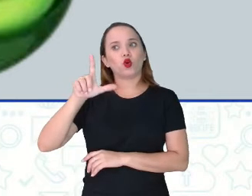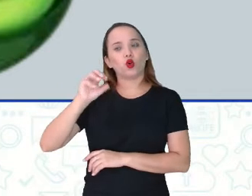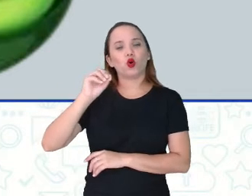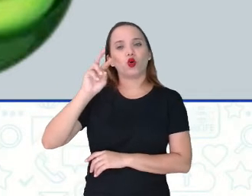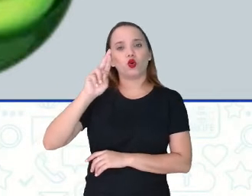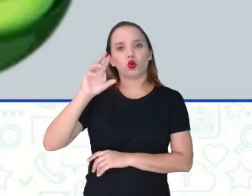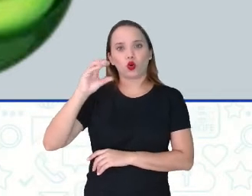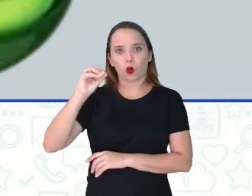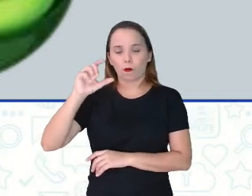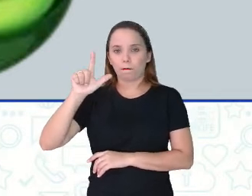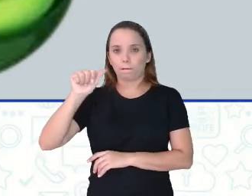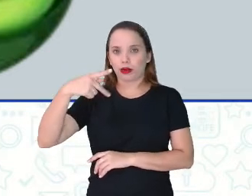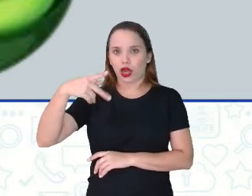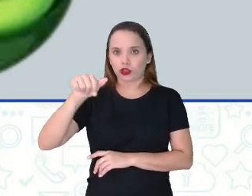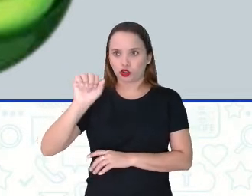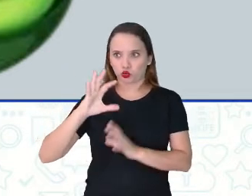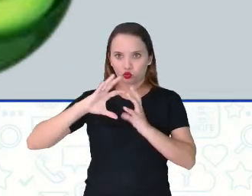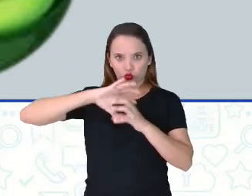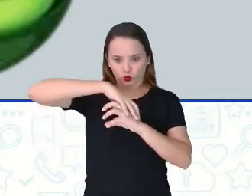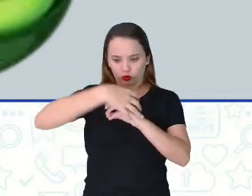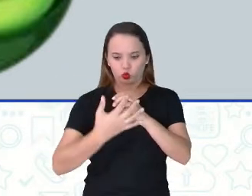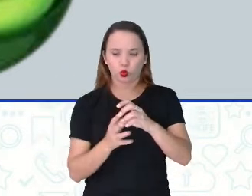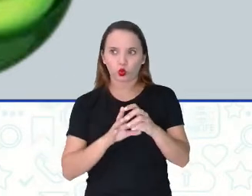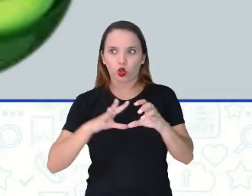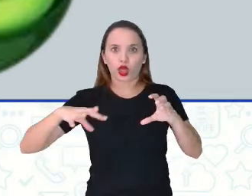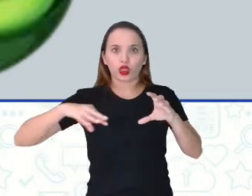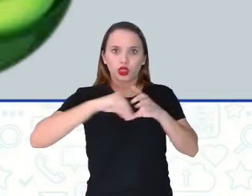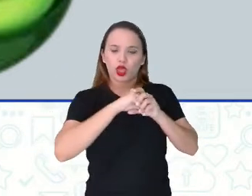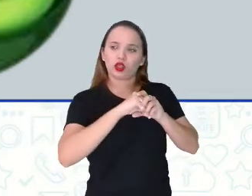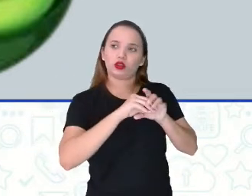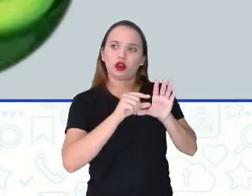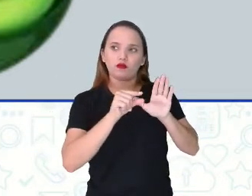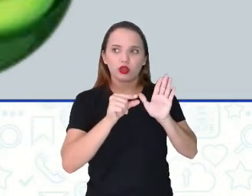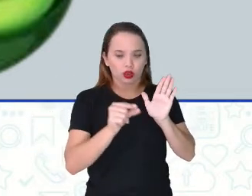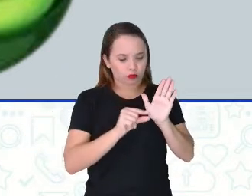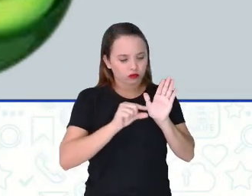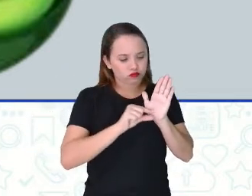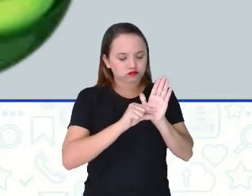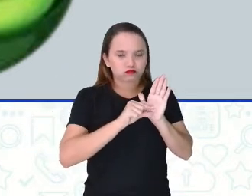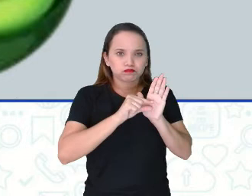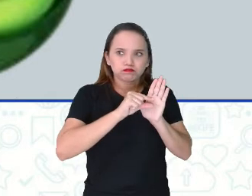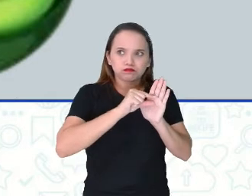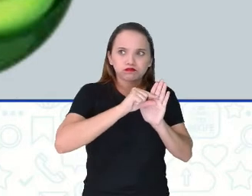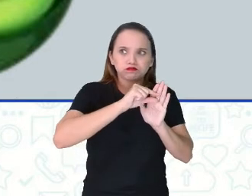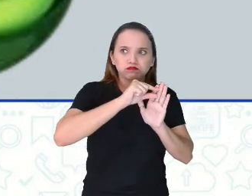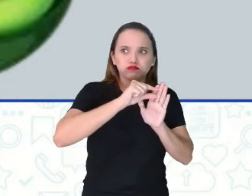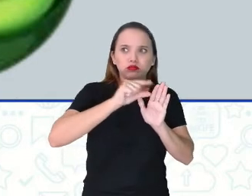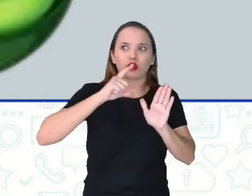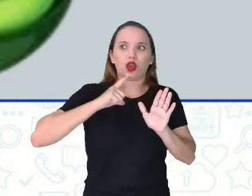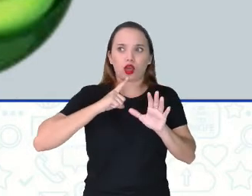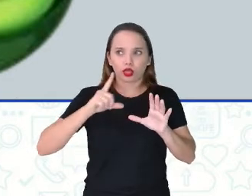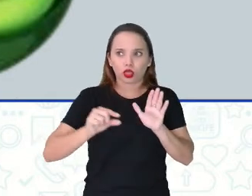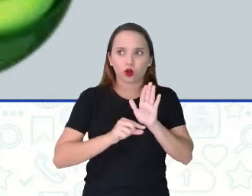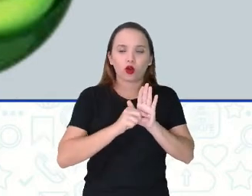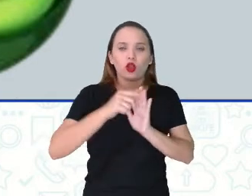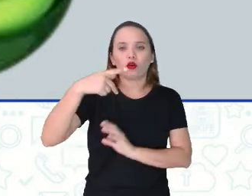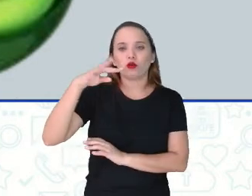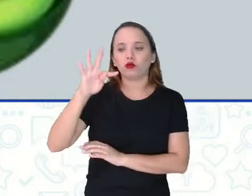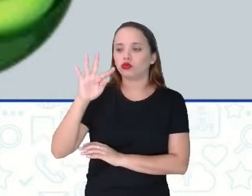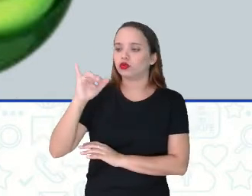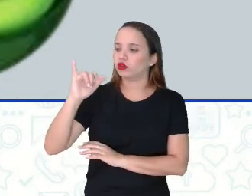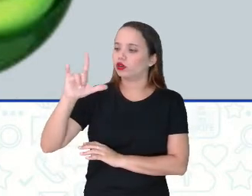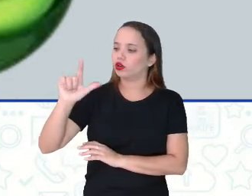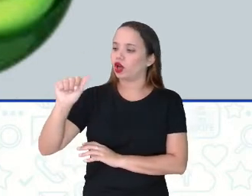o grano ou grana, então eles ficam aqui empilhados, aqui o estroma, e cada um desse aqui é o tilacoide, onde